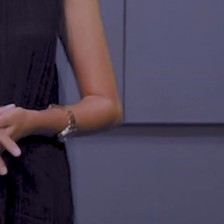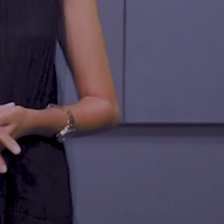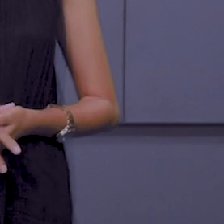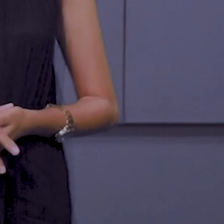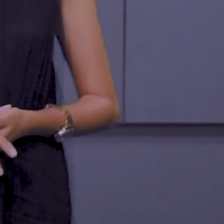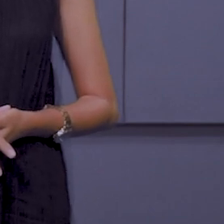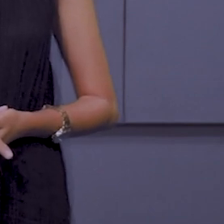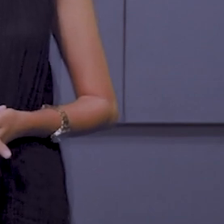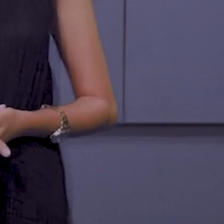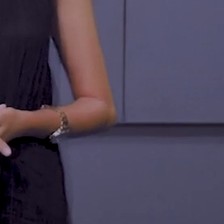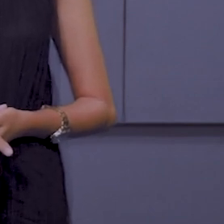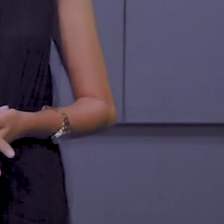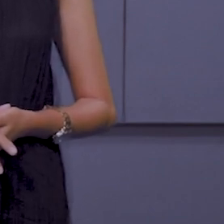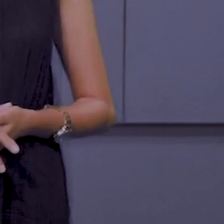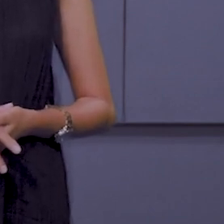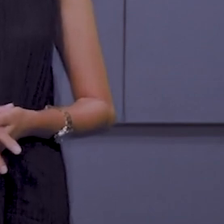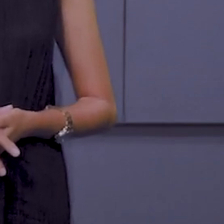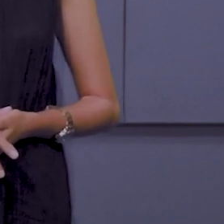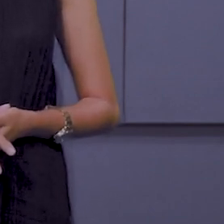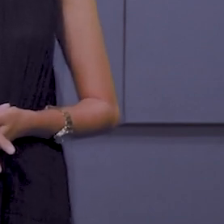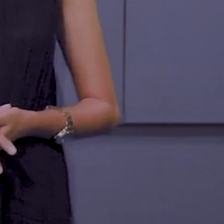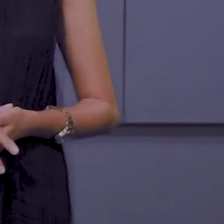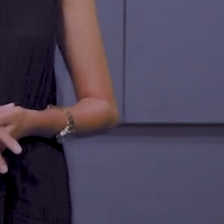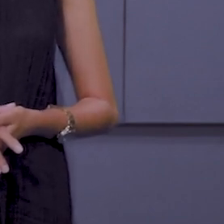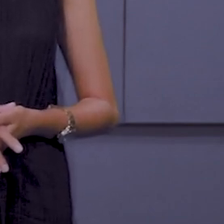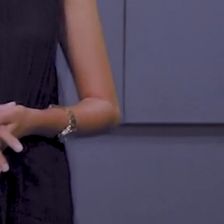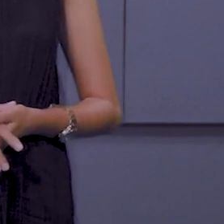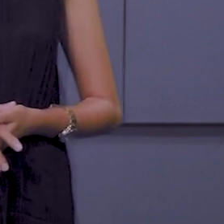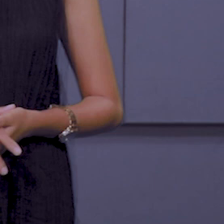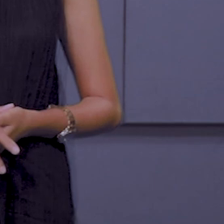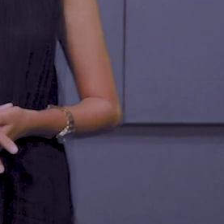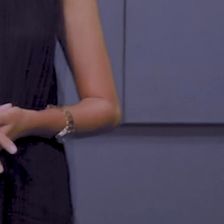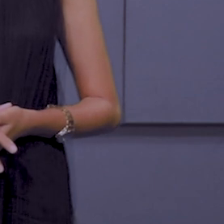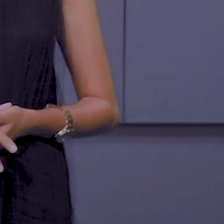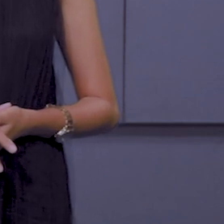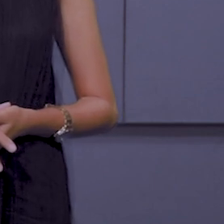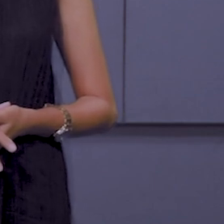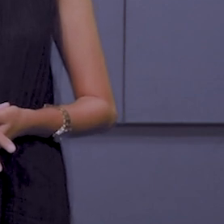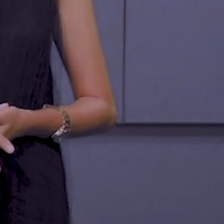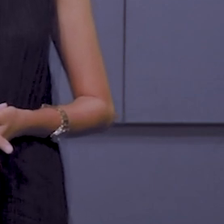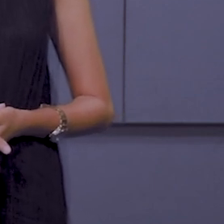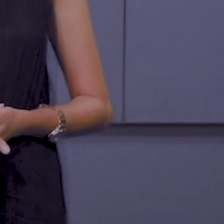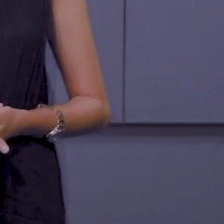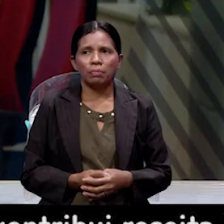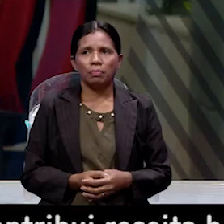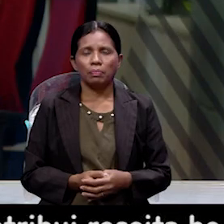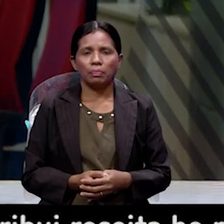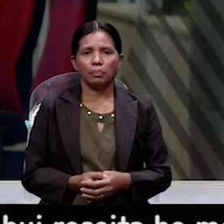Kita harus subscribe, nuhanya butang notifikasi, atau nuhnya kita boleh sila lebih lakon informasi pun usi ami.